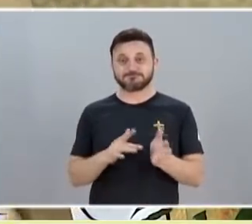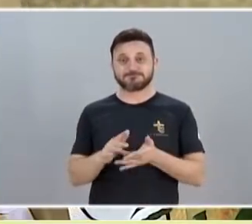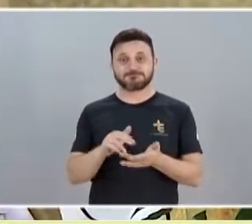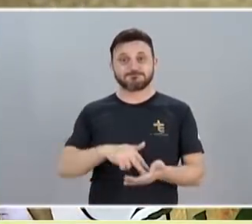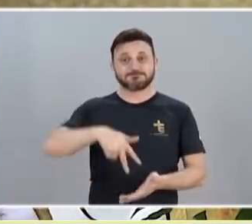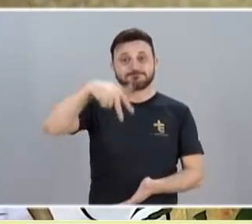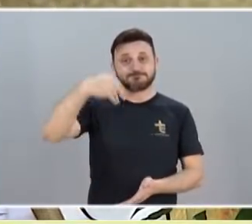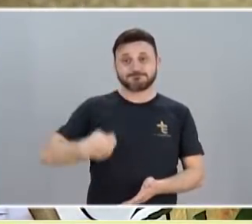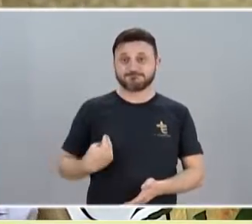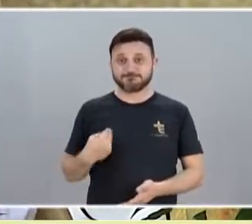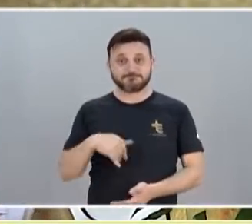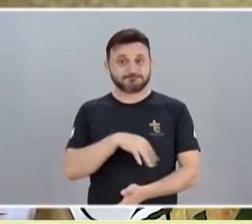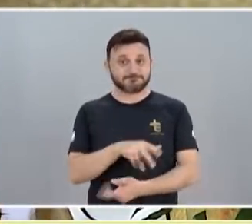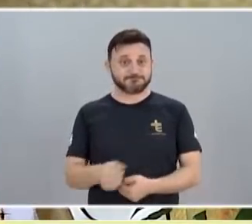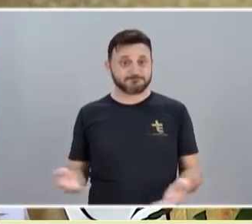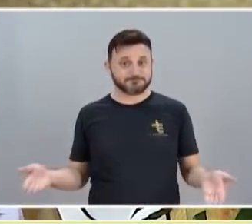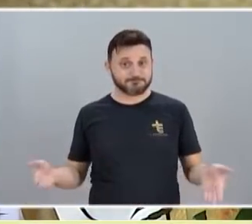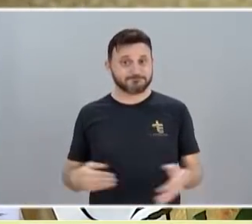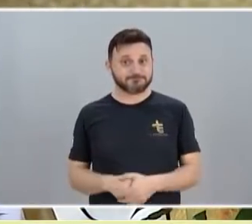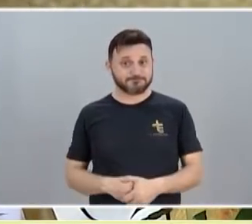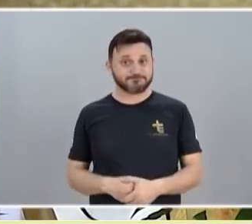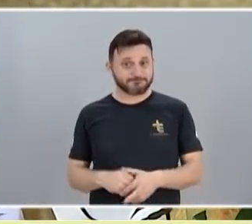mundo?